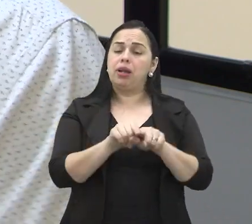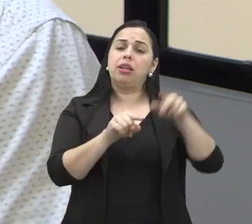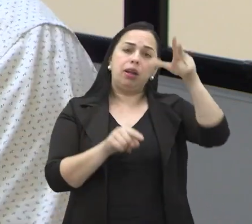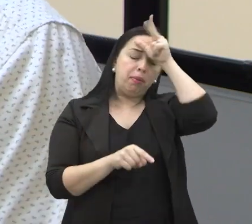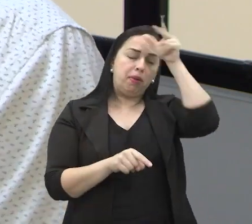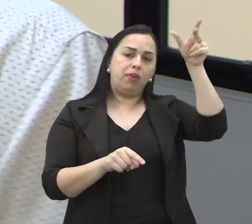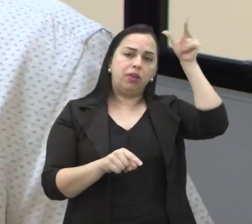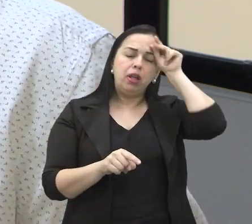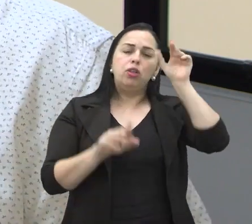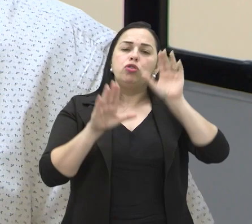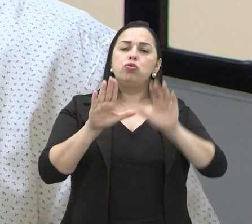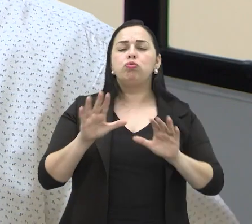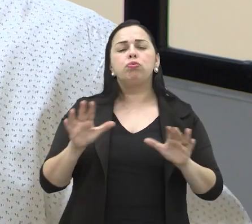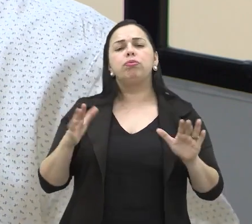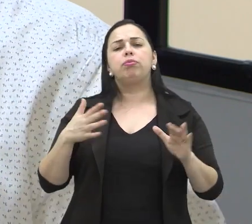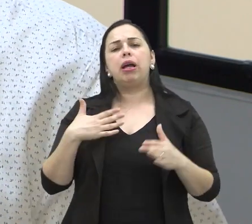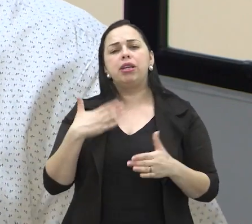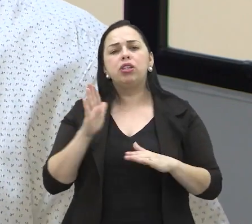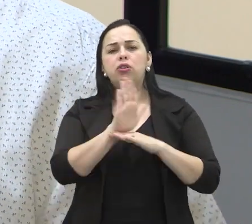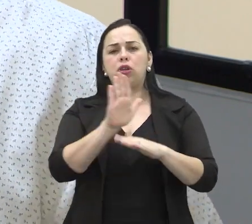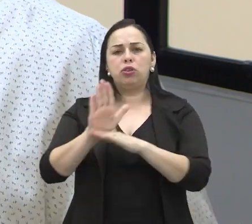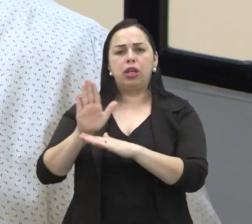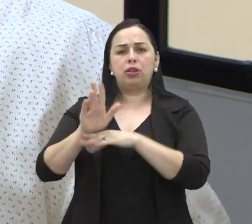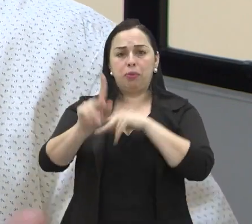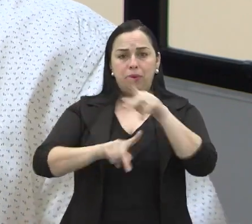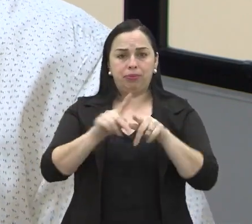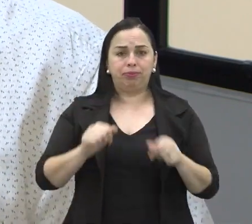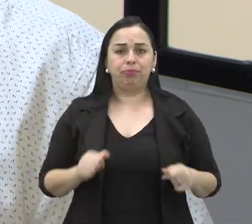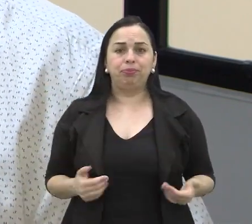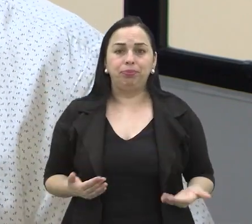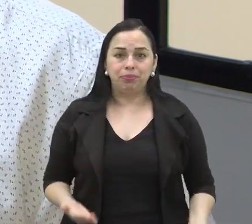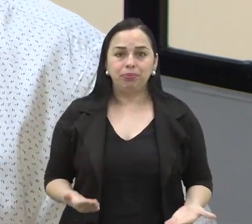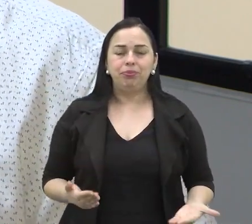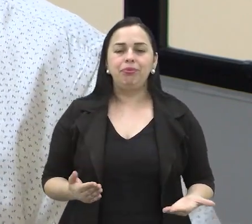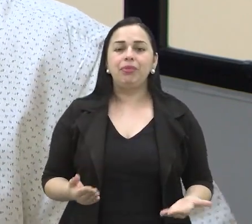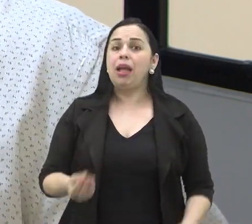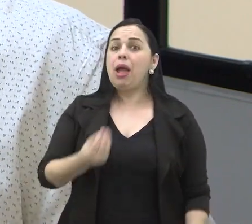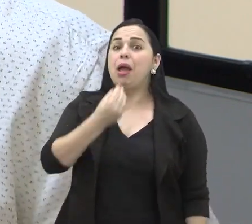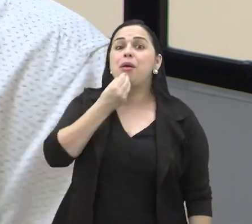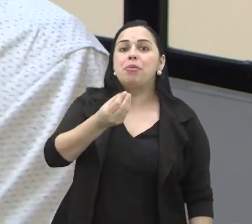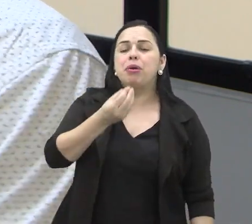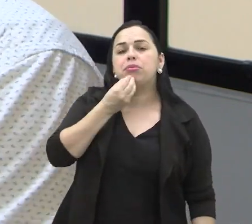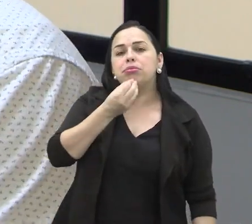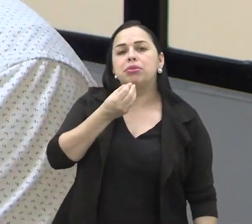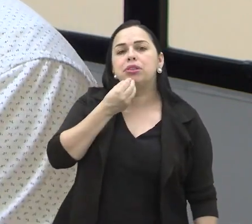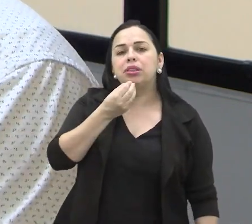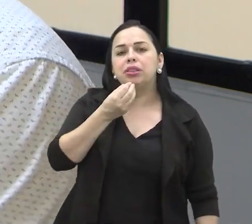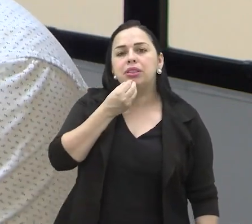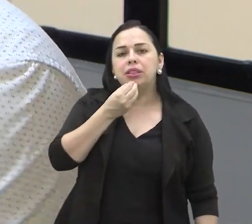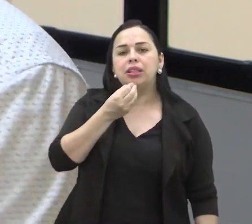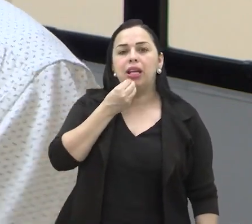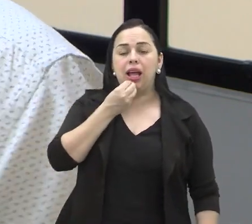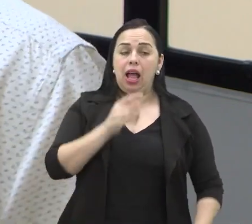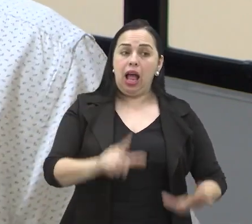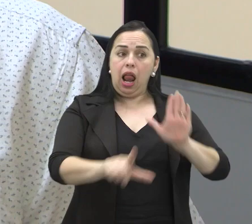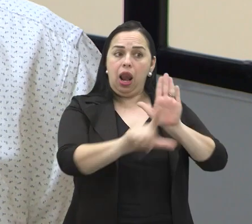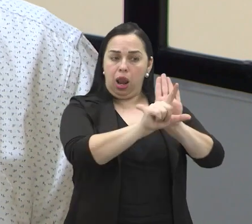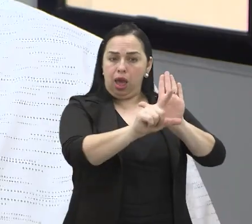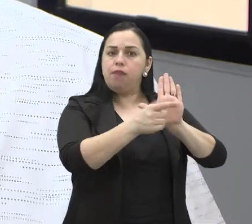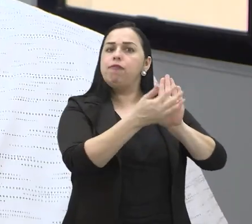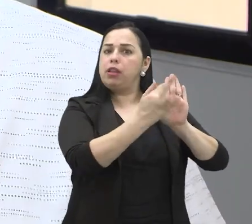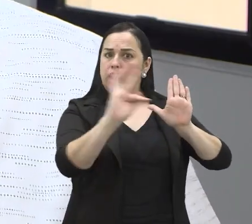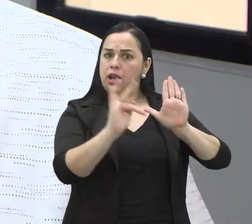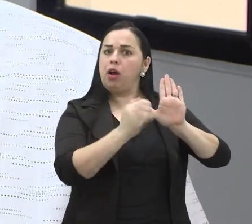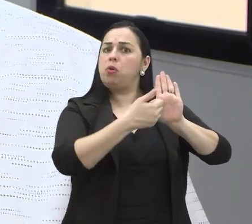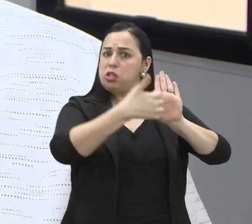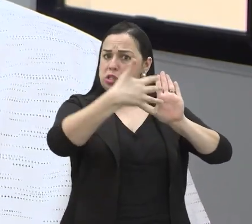Câmara, é a nossa função, valorizar, fazer acontecer, trabalhar junto ao Executivo de um formato melhor possível que a gente possa atender a população.